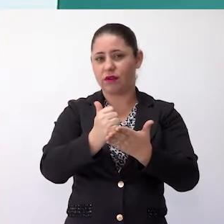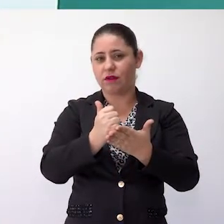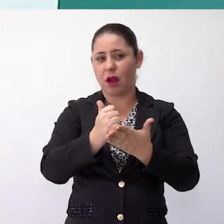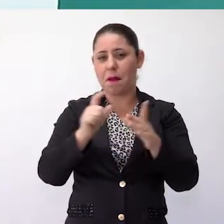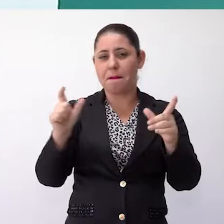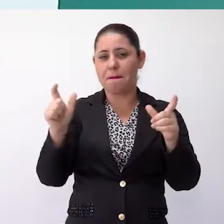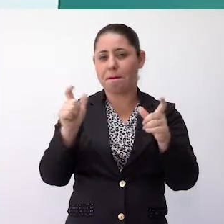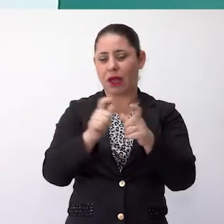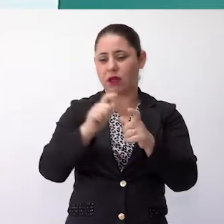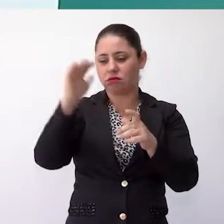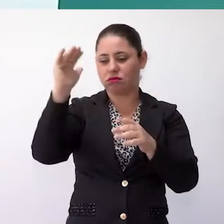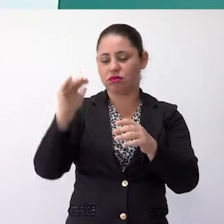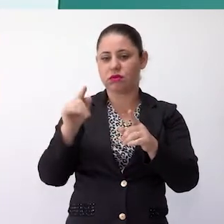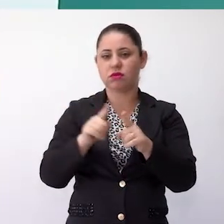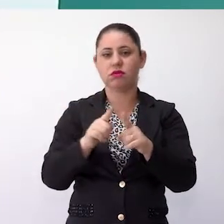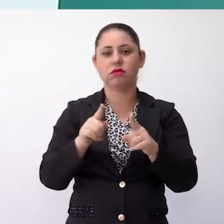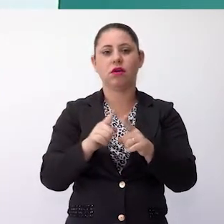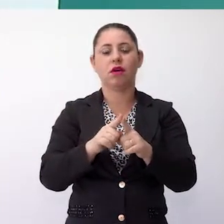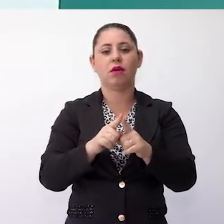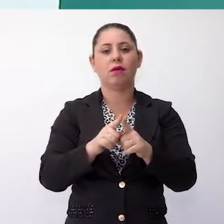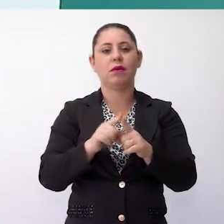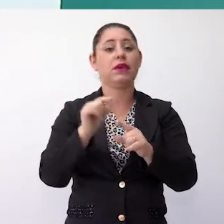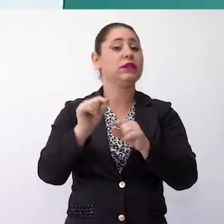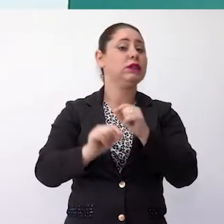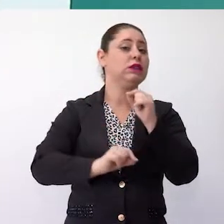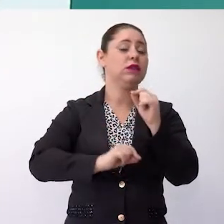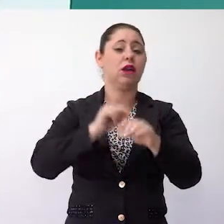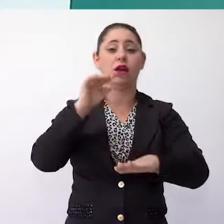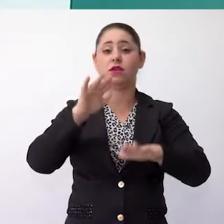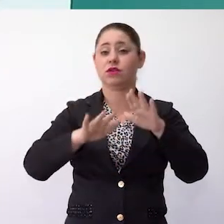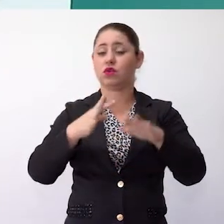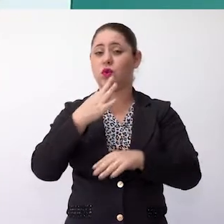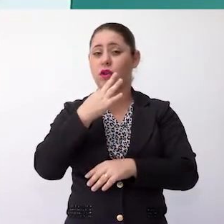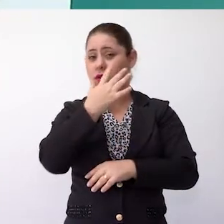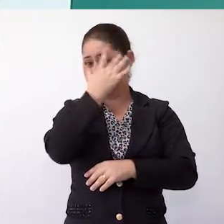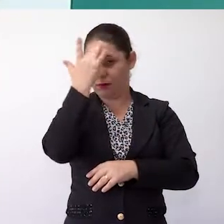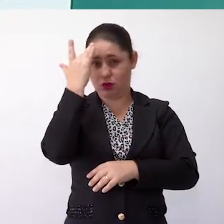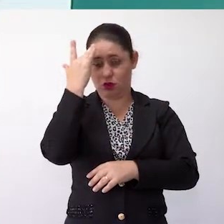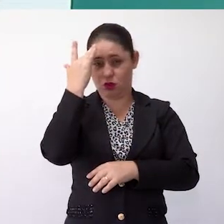anões, né, menores, que a gente sabe, que vai até a cidade. A gente às vezes conhece